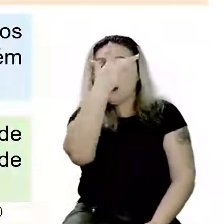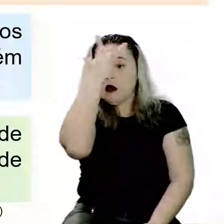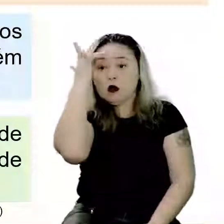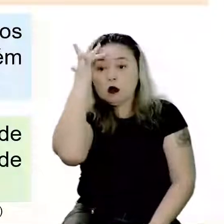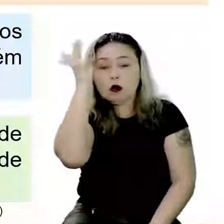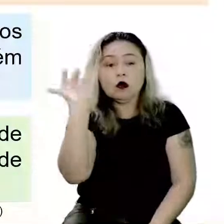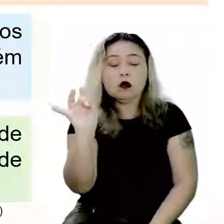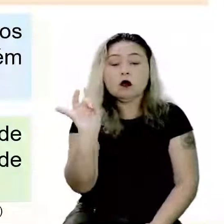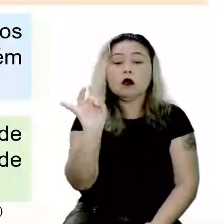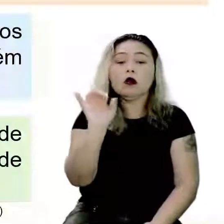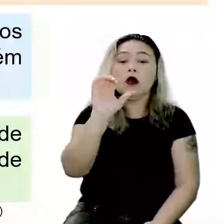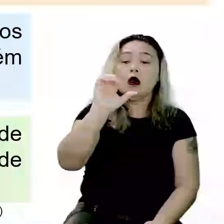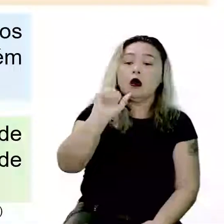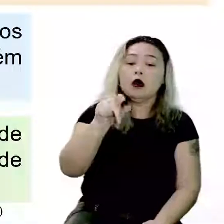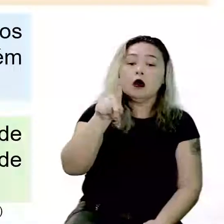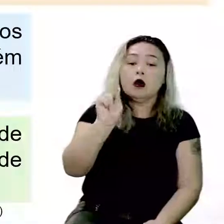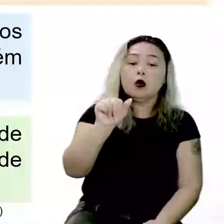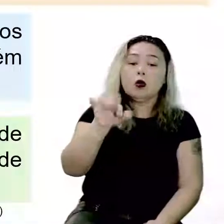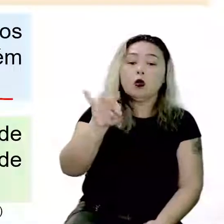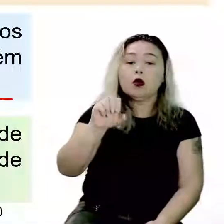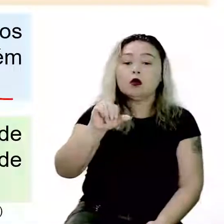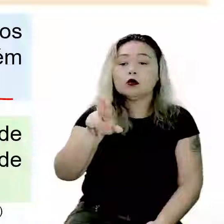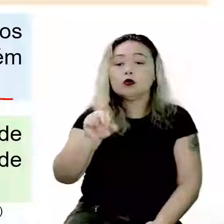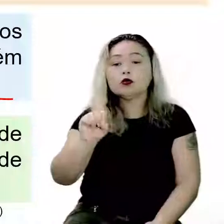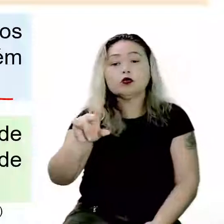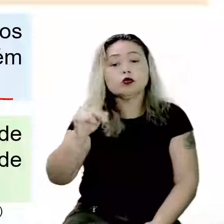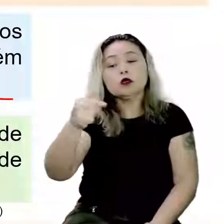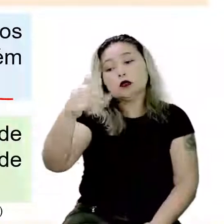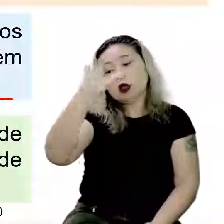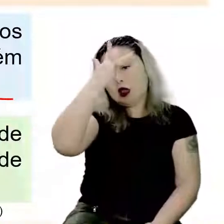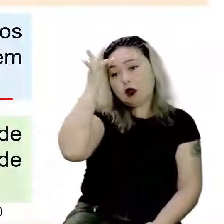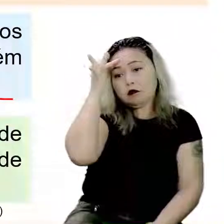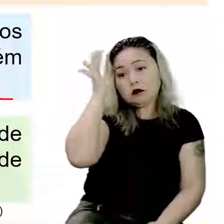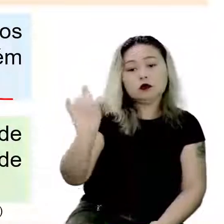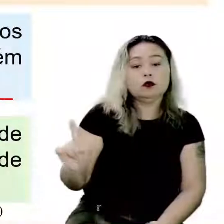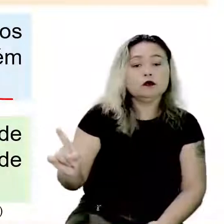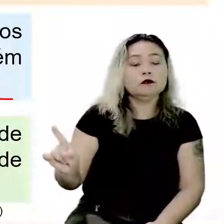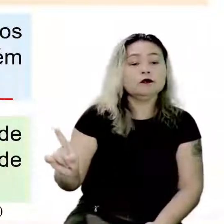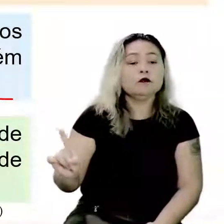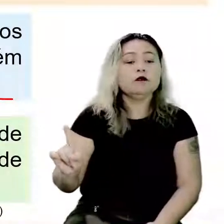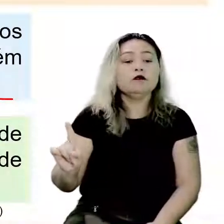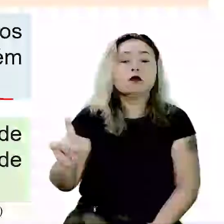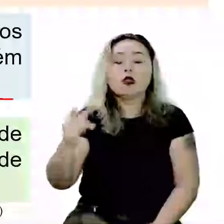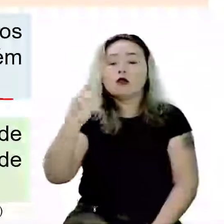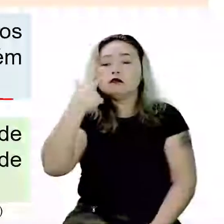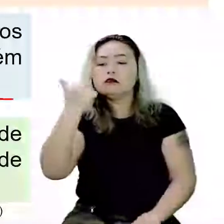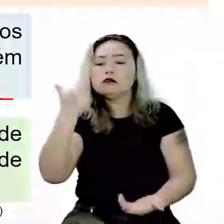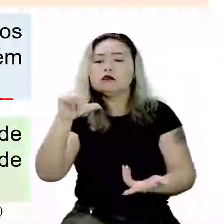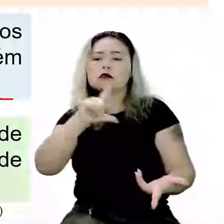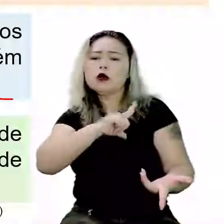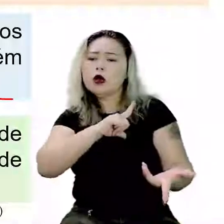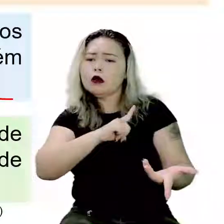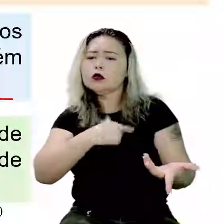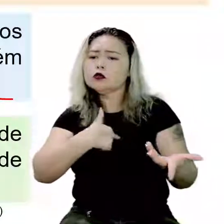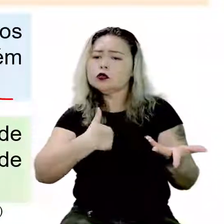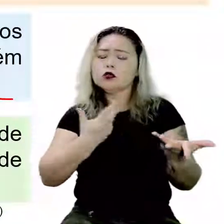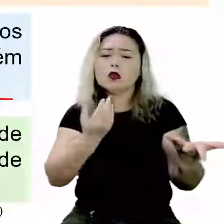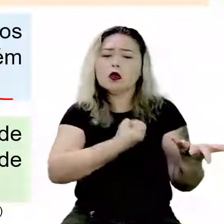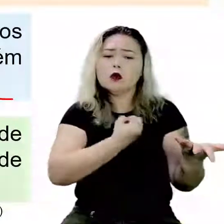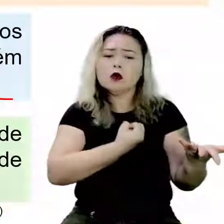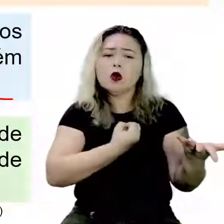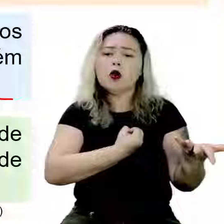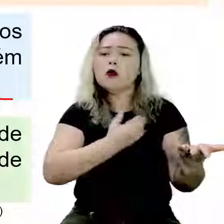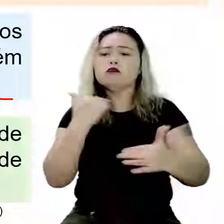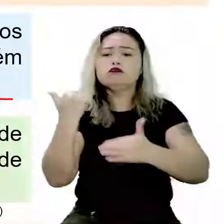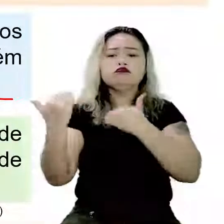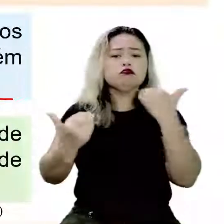4 pessoas. E o Akuntsu, mais ou menos 7 pessoas. Os dados de mortalidade indicam